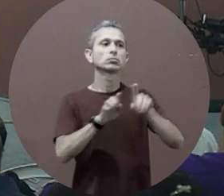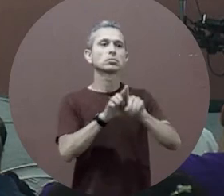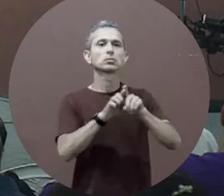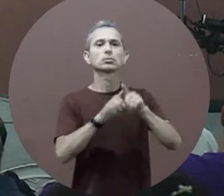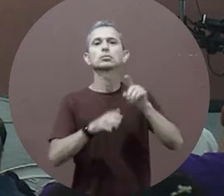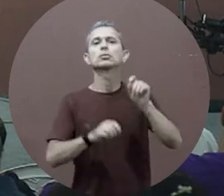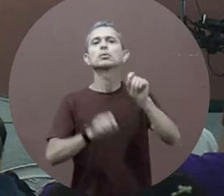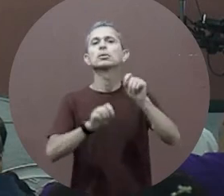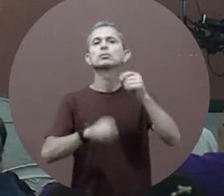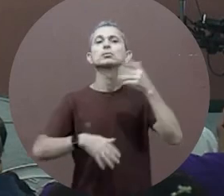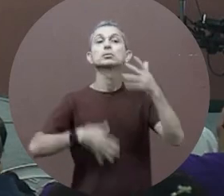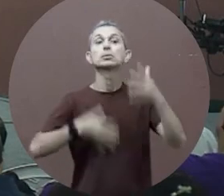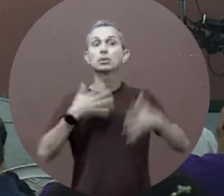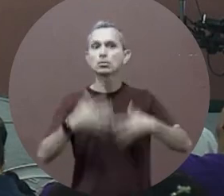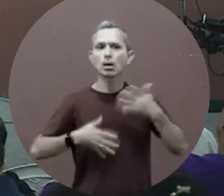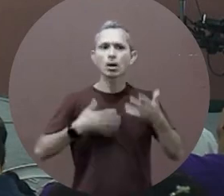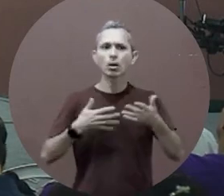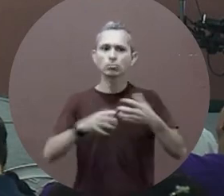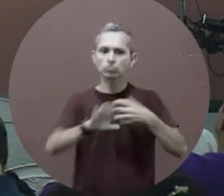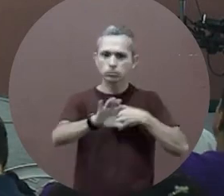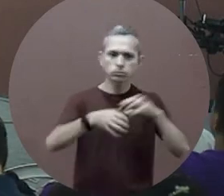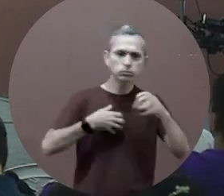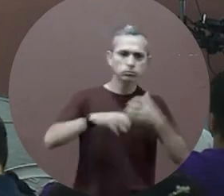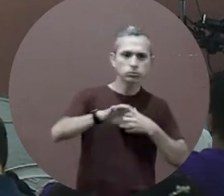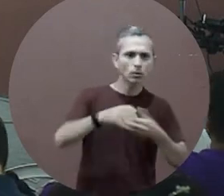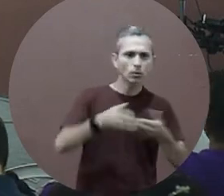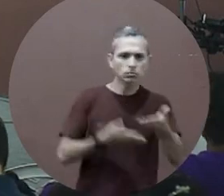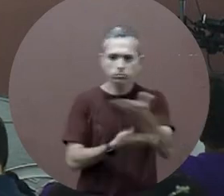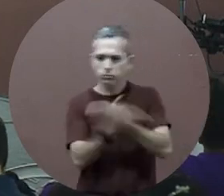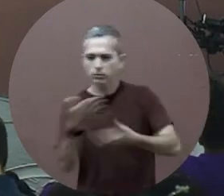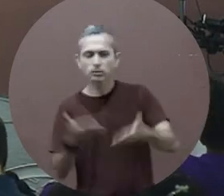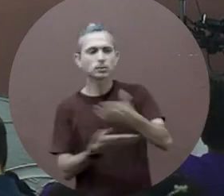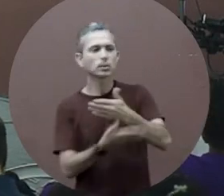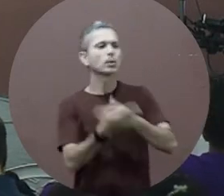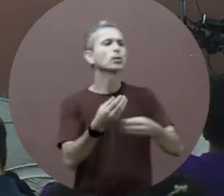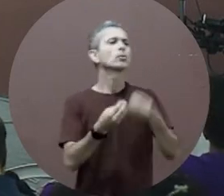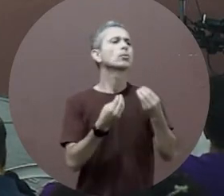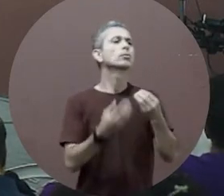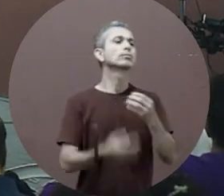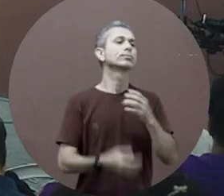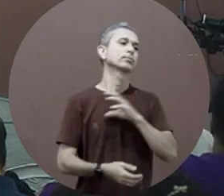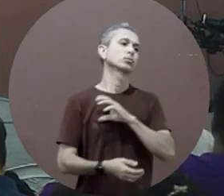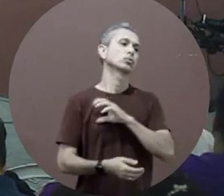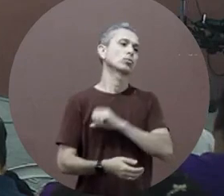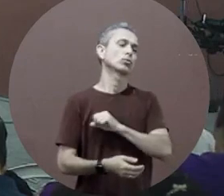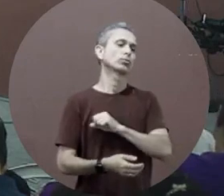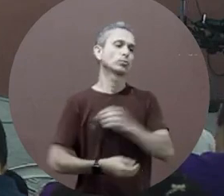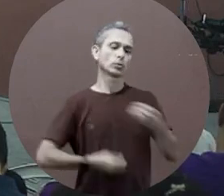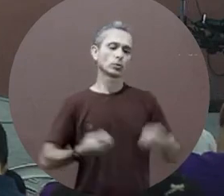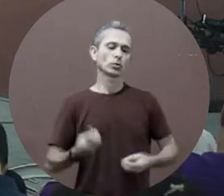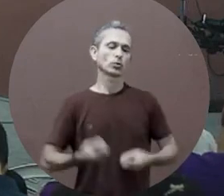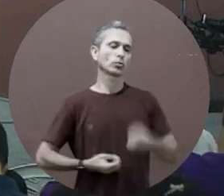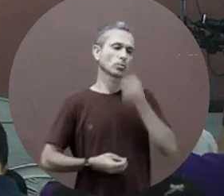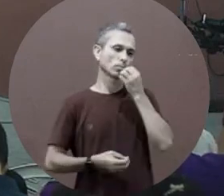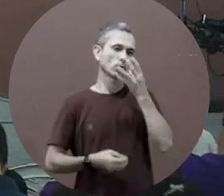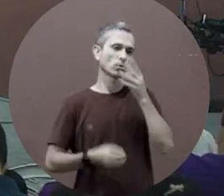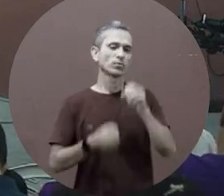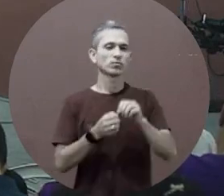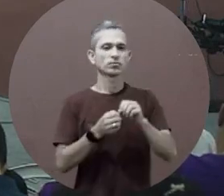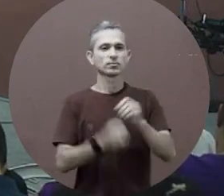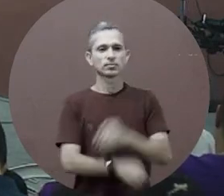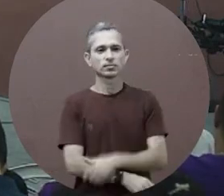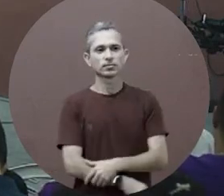animar uns aos outros no amor e na prática de boas obras.